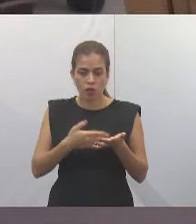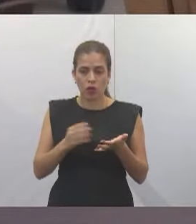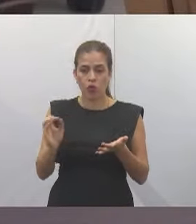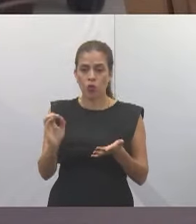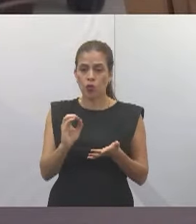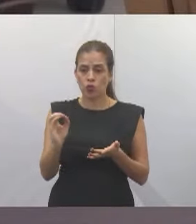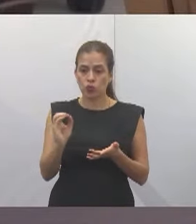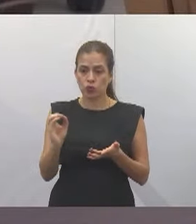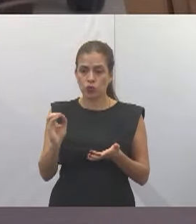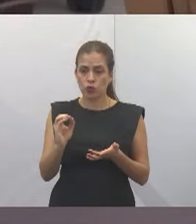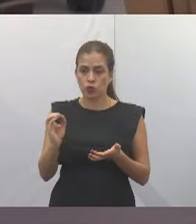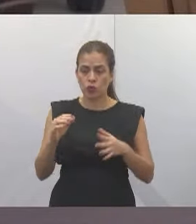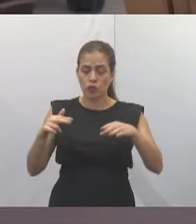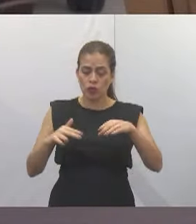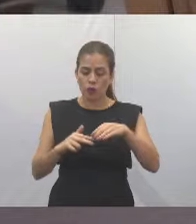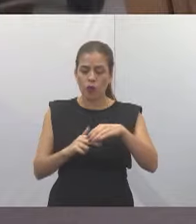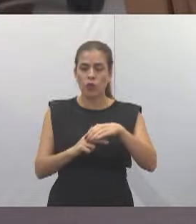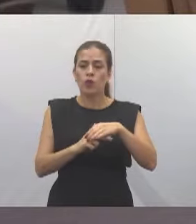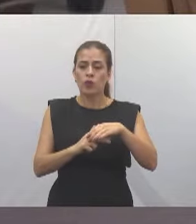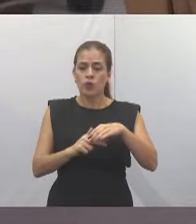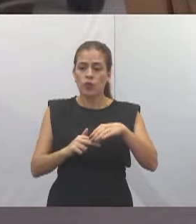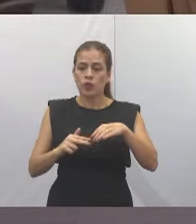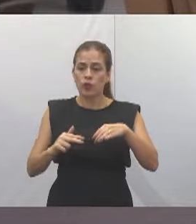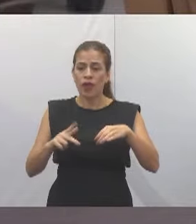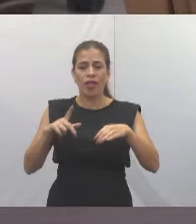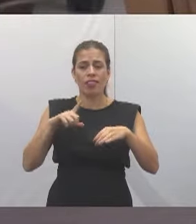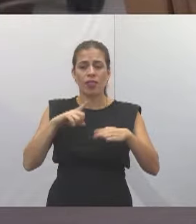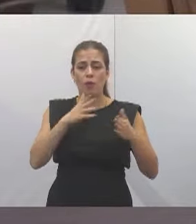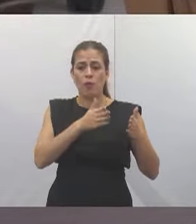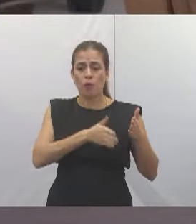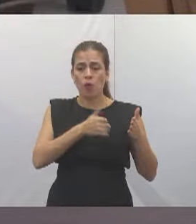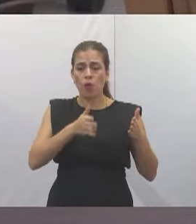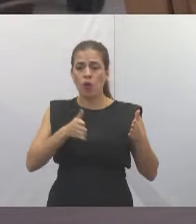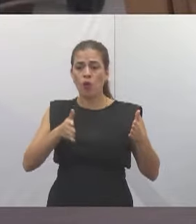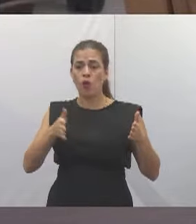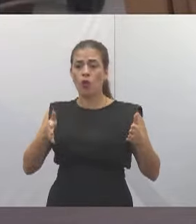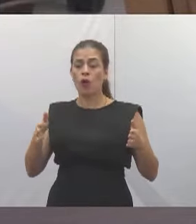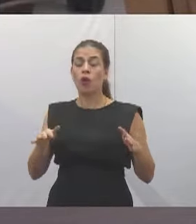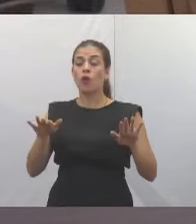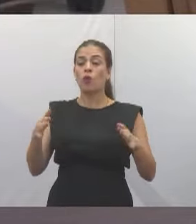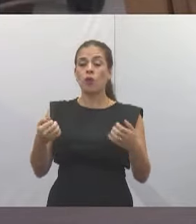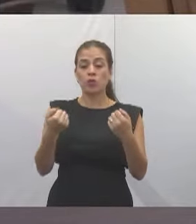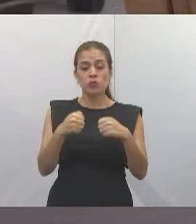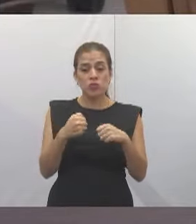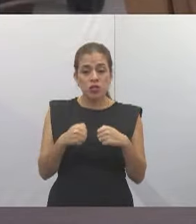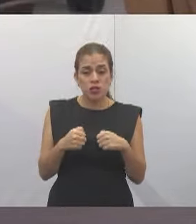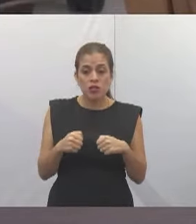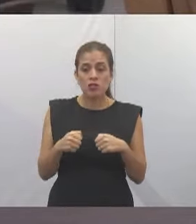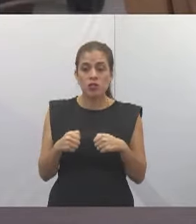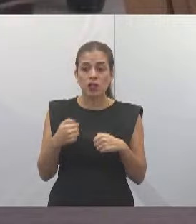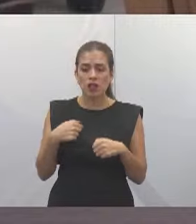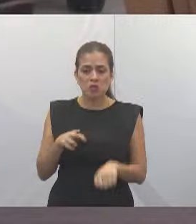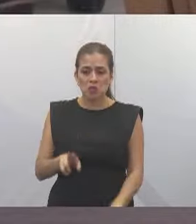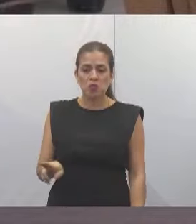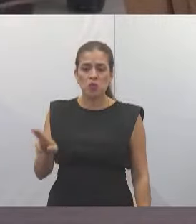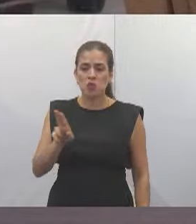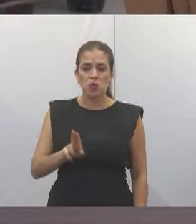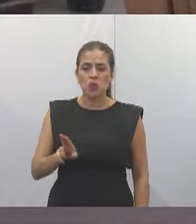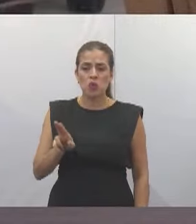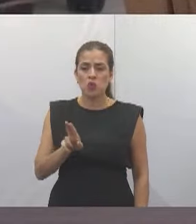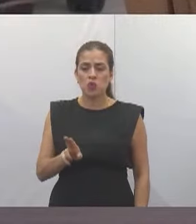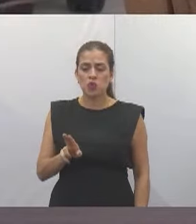ser realizada a minha tomografia. E existe um processo. E quando há uma necessidade, e não, eu não uso,